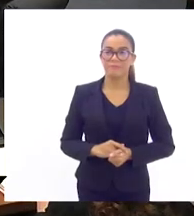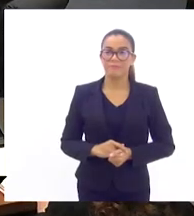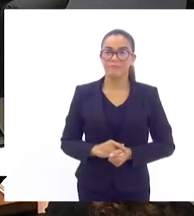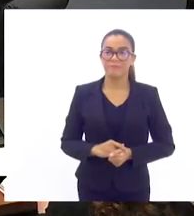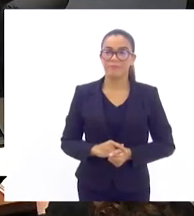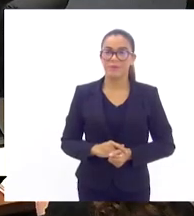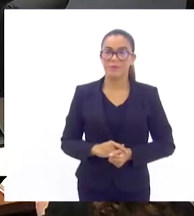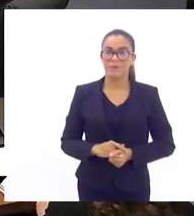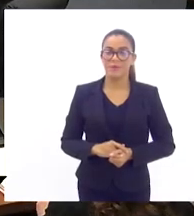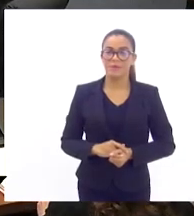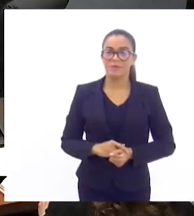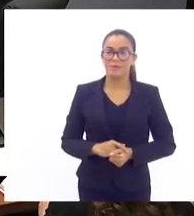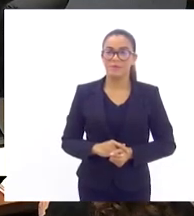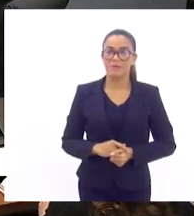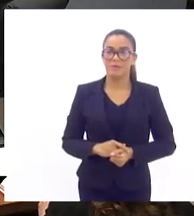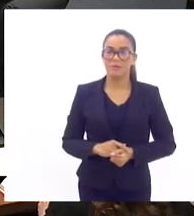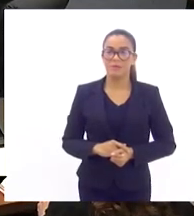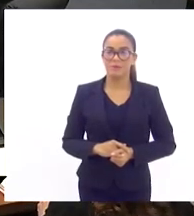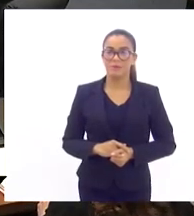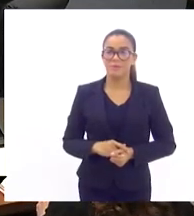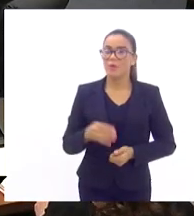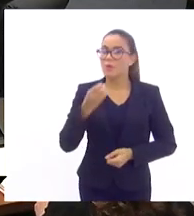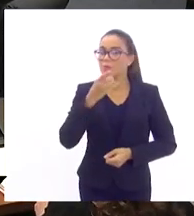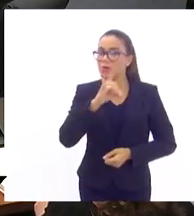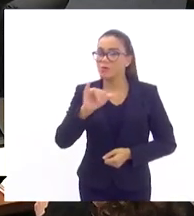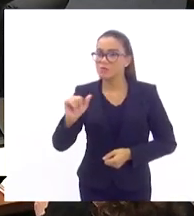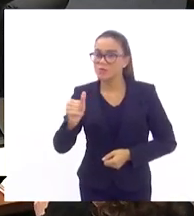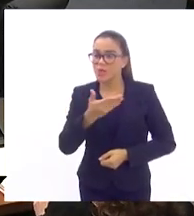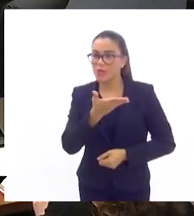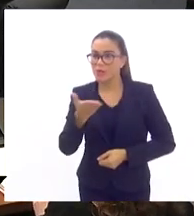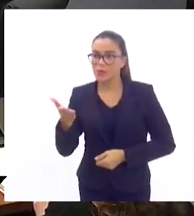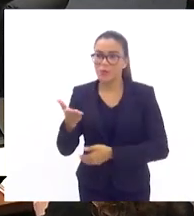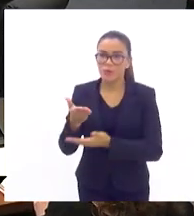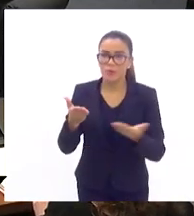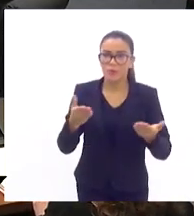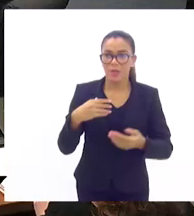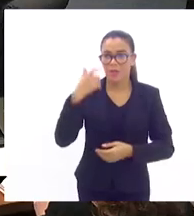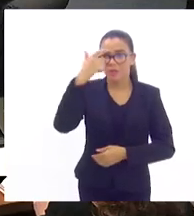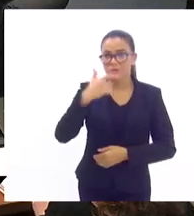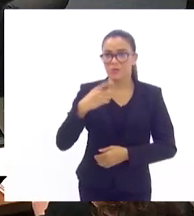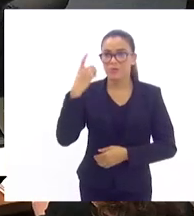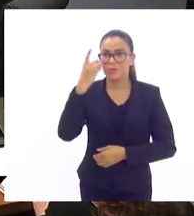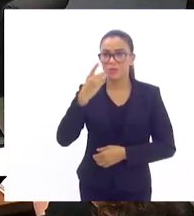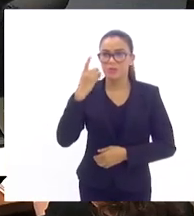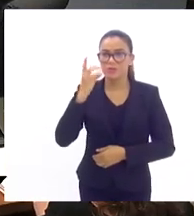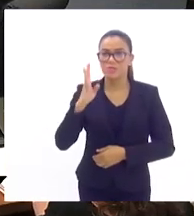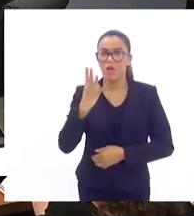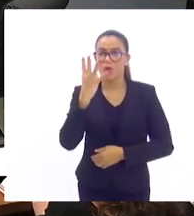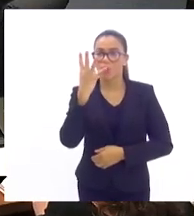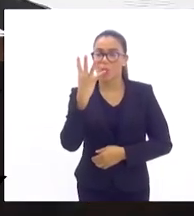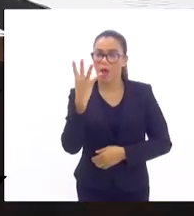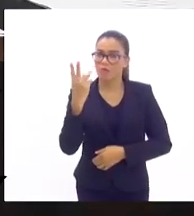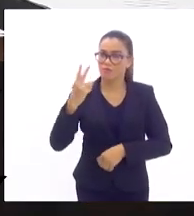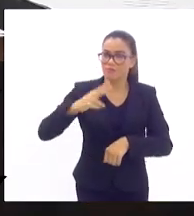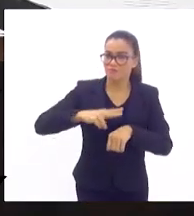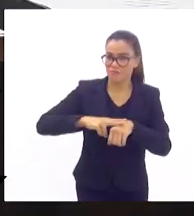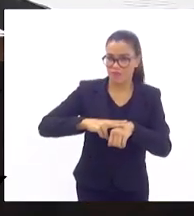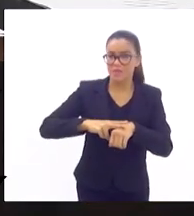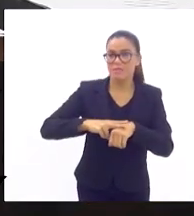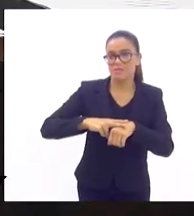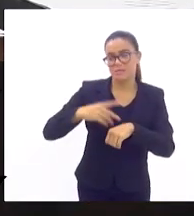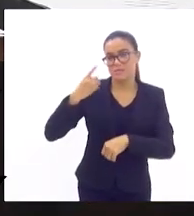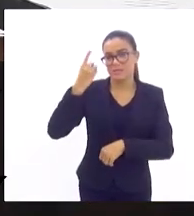Som. Bem, bom dia a todos e todas. Eu sou deputado estadual, já estou aqui no meu quarto mandato. Acompanhei a